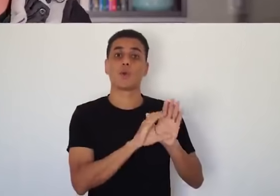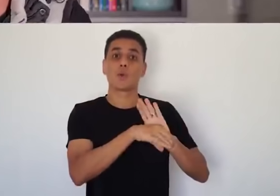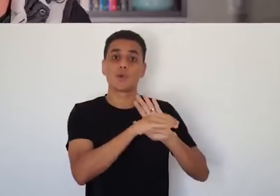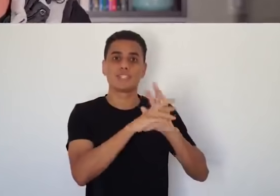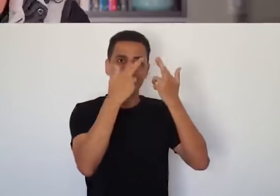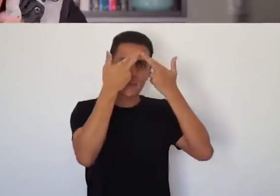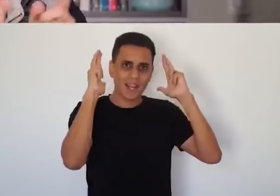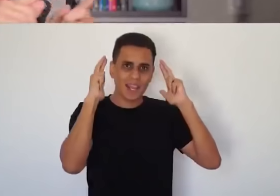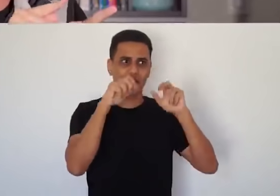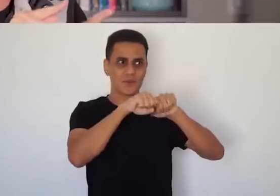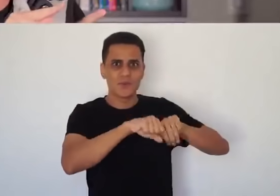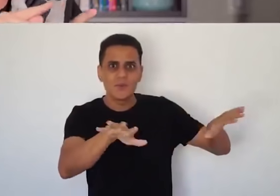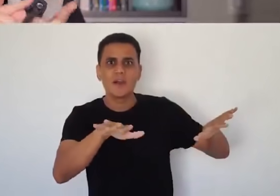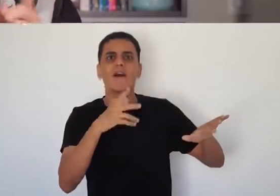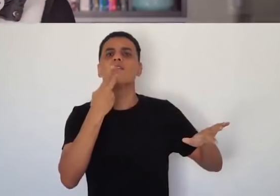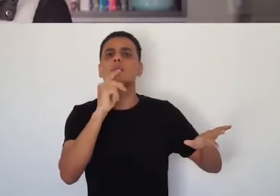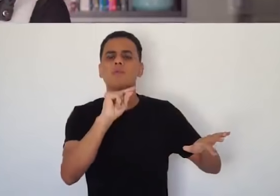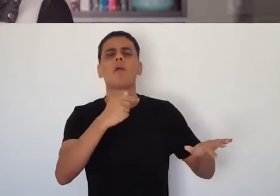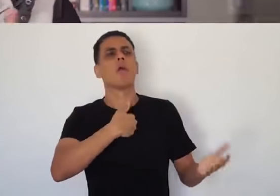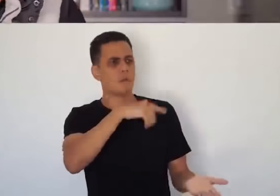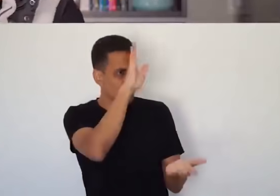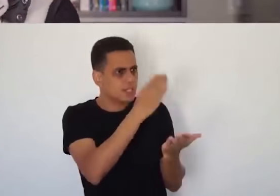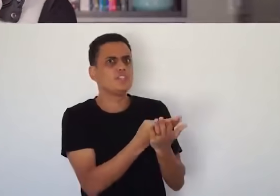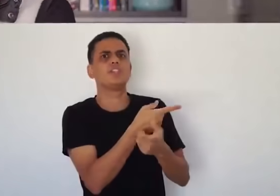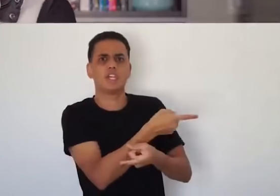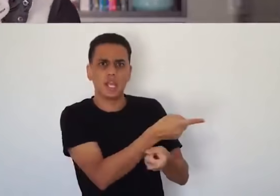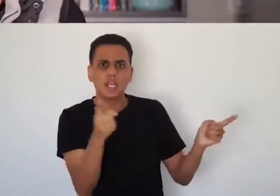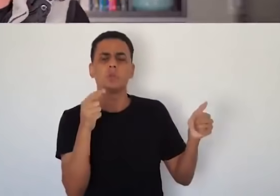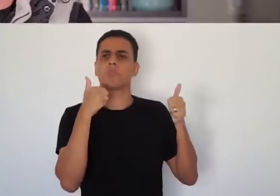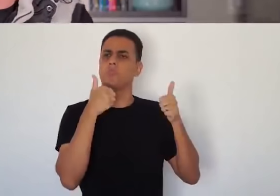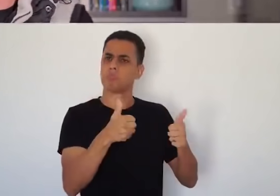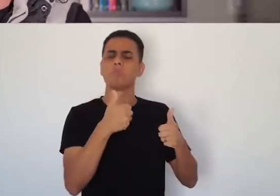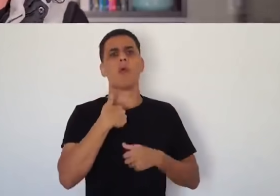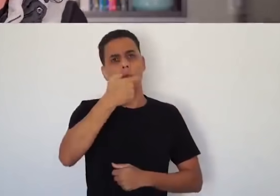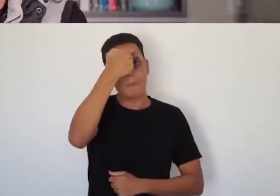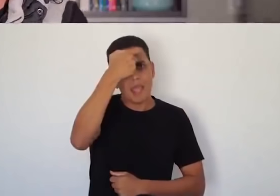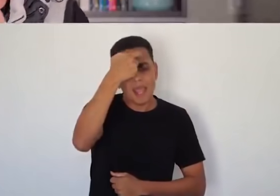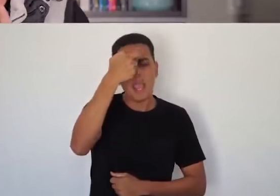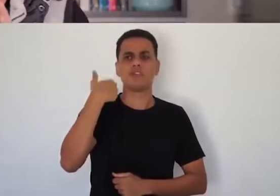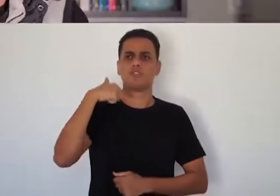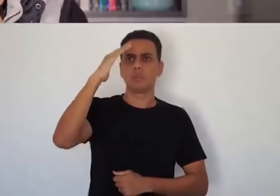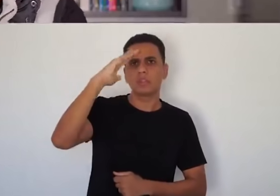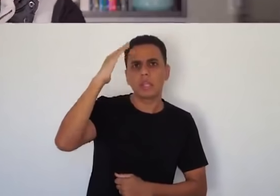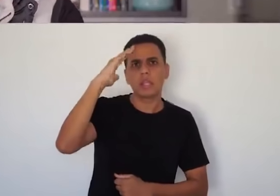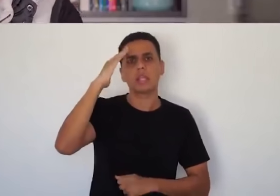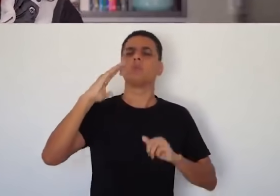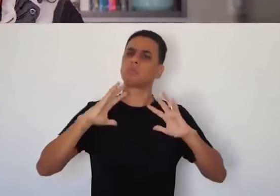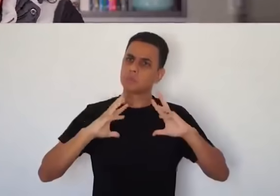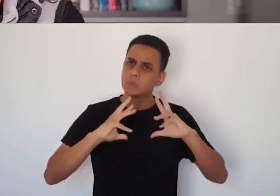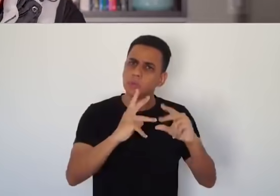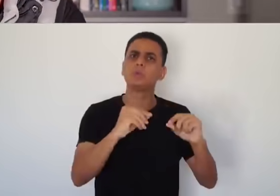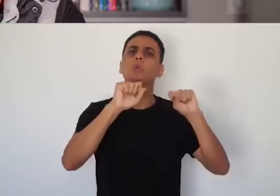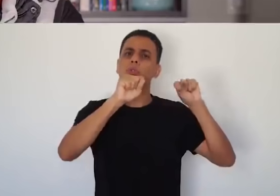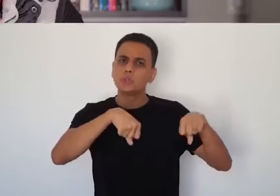num credo. Mas quando vem para a parte prática, para a parte da fidelidade a esse credo, muito se